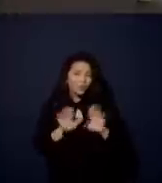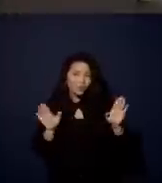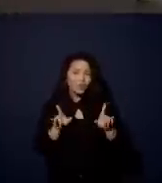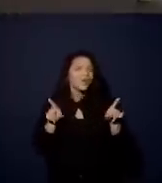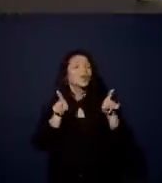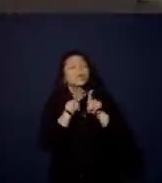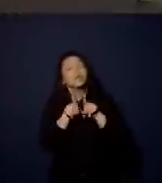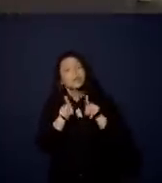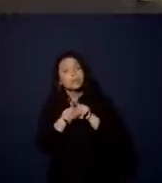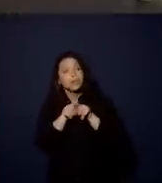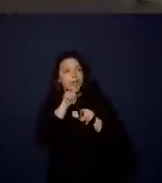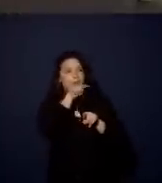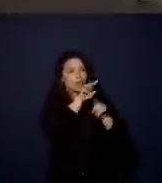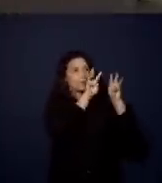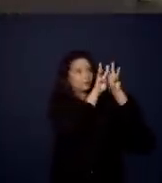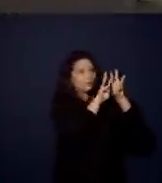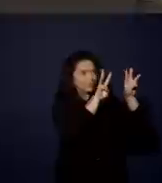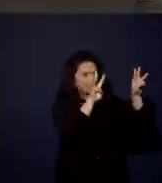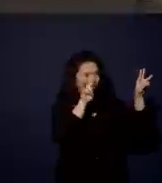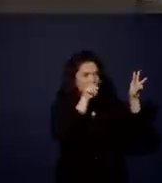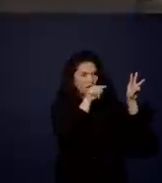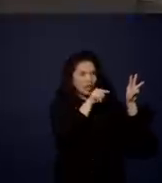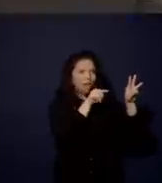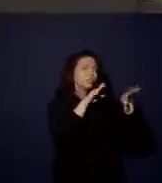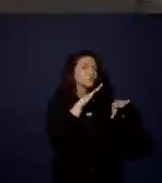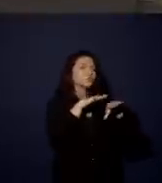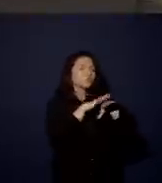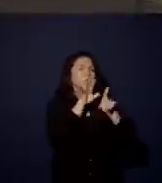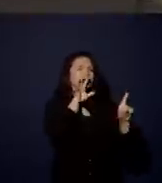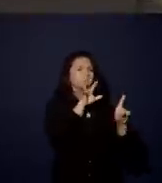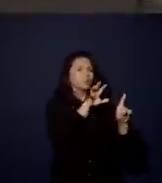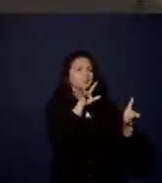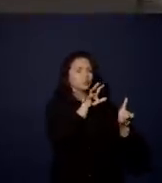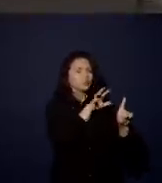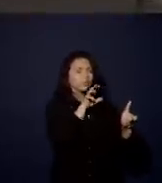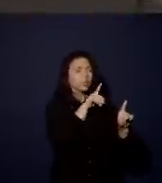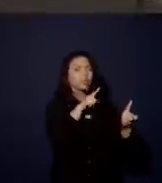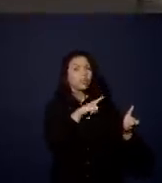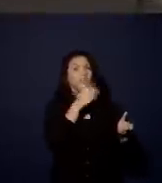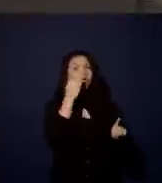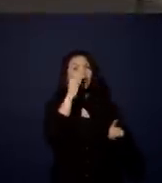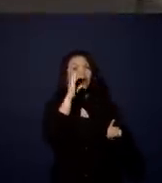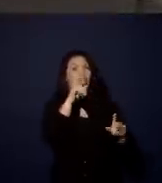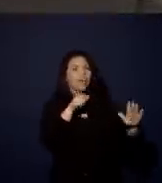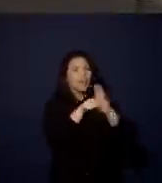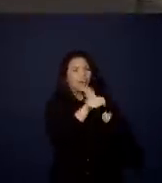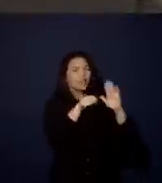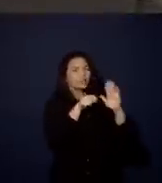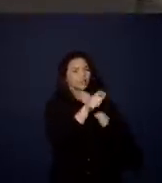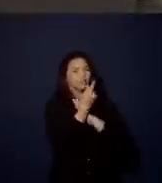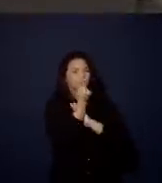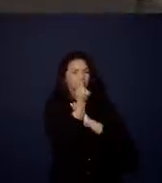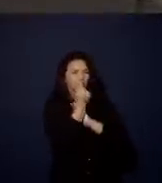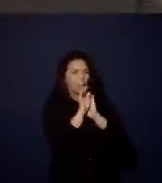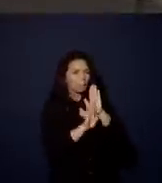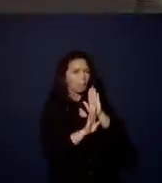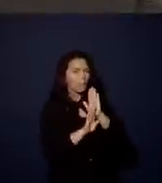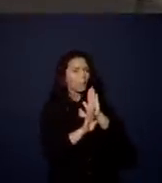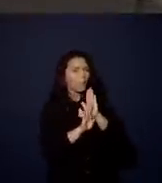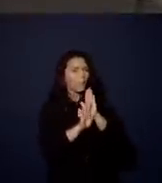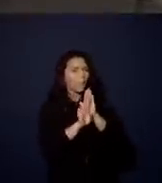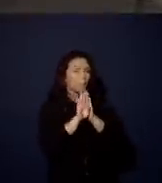quanto mais online penetra no Brasil mas a gente começa a se deparar com uma população